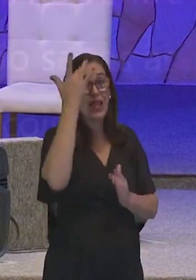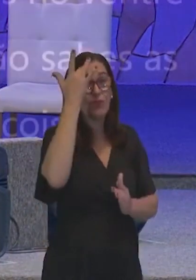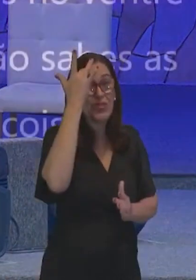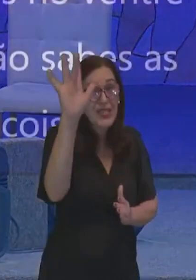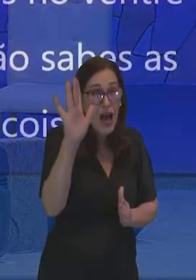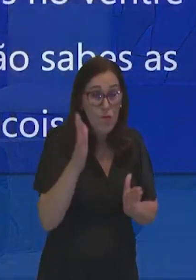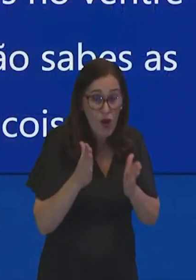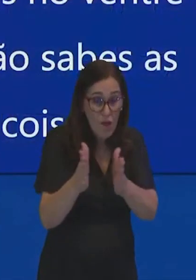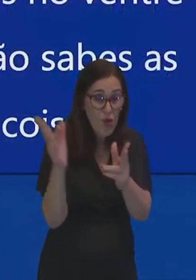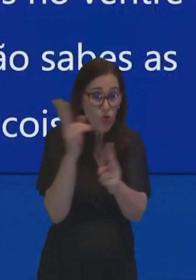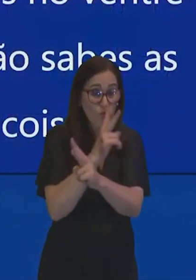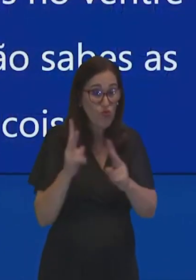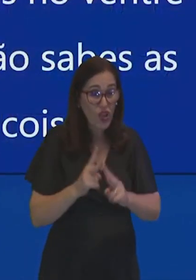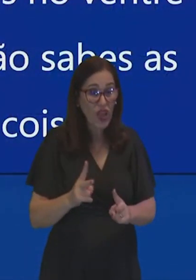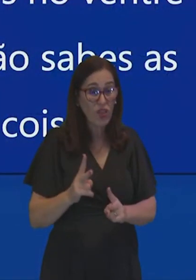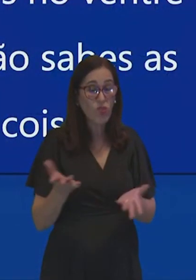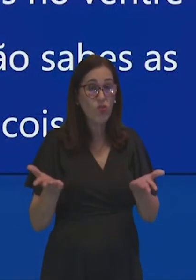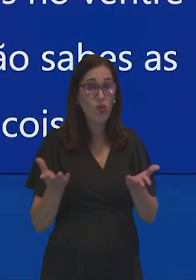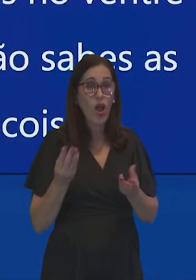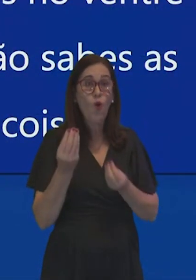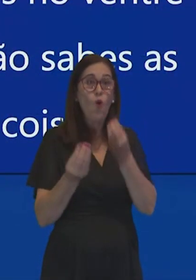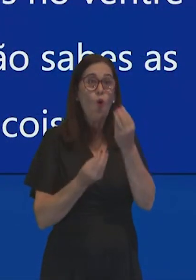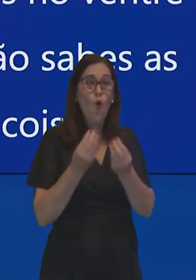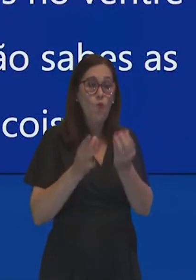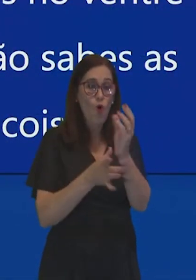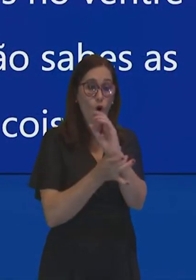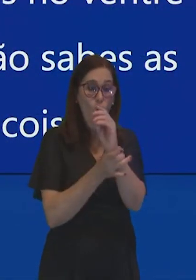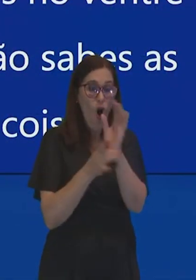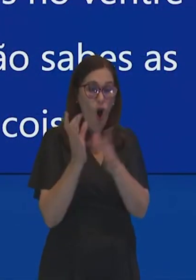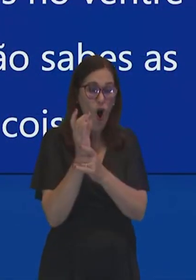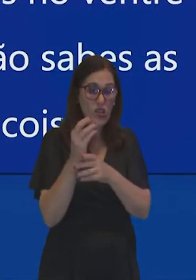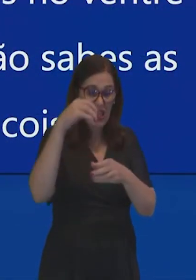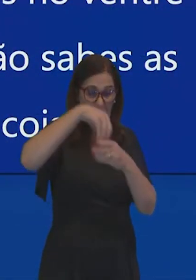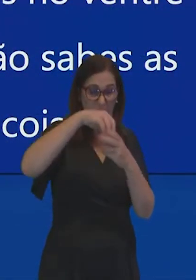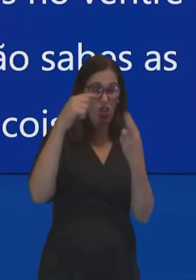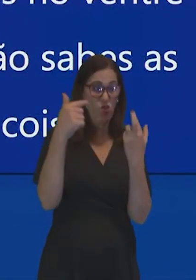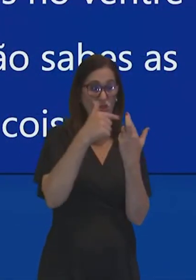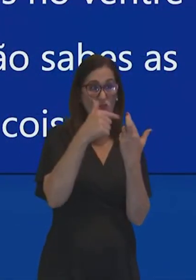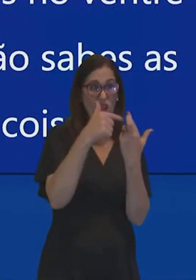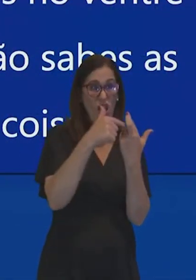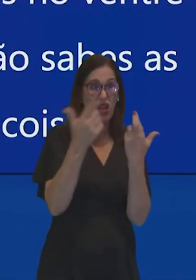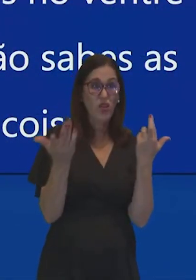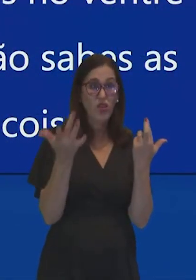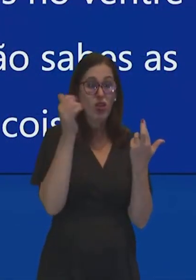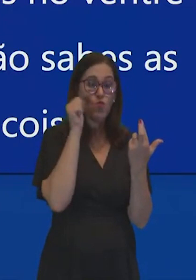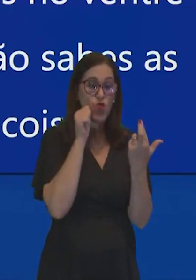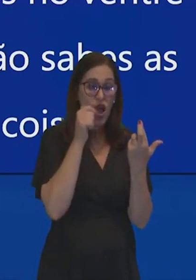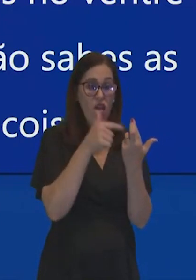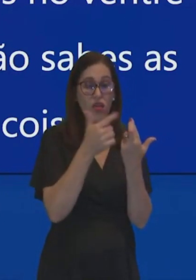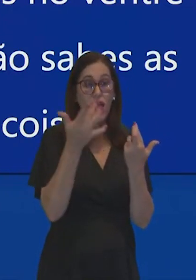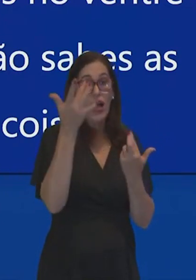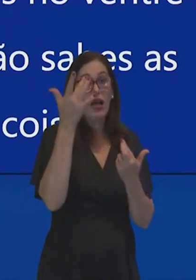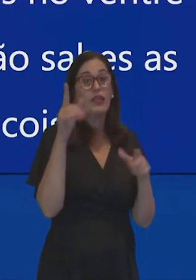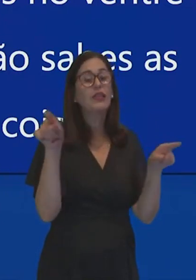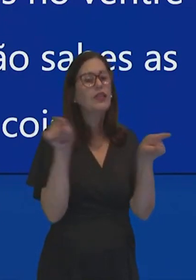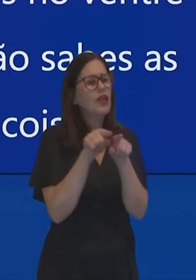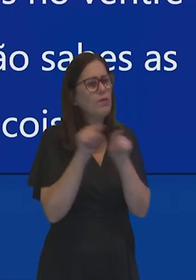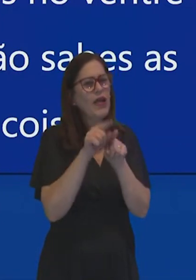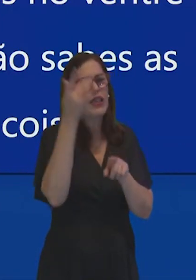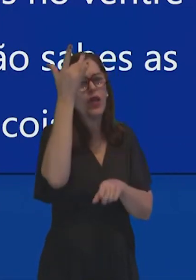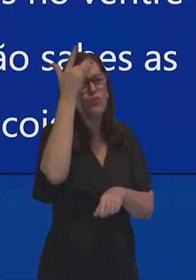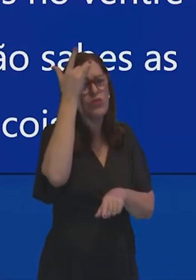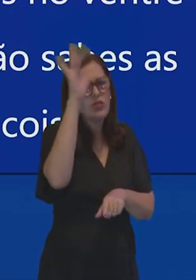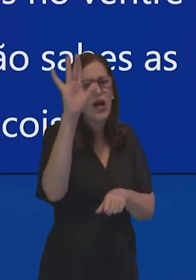caminho do vento, nem como se formam os ossos no ventre da mulher grávida, verso 5, assim também não